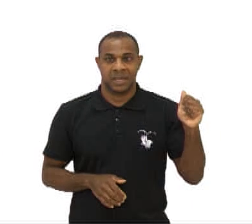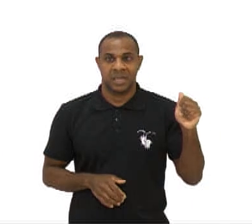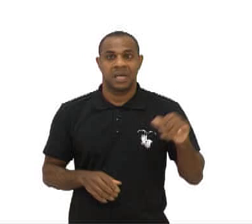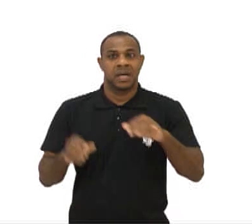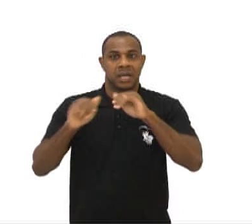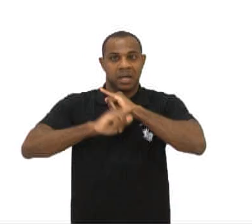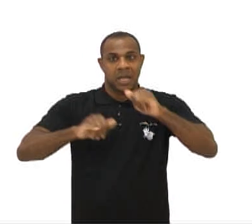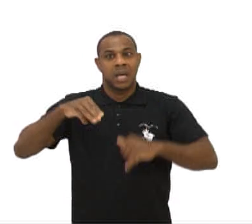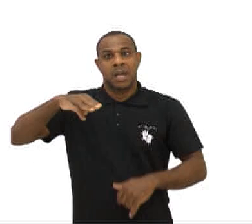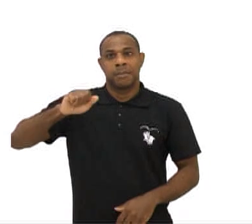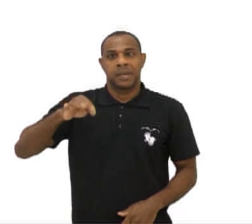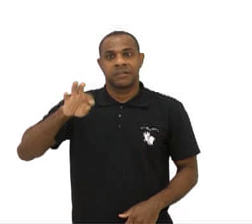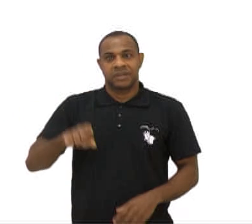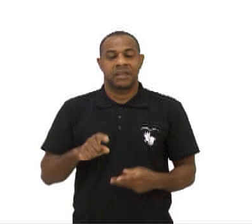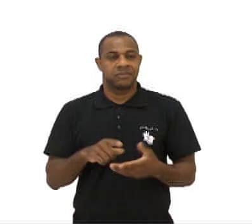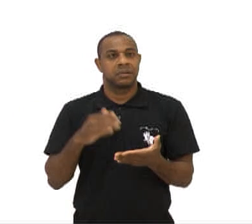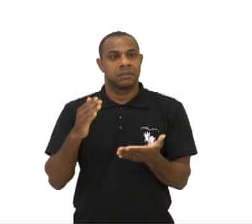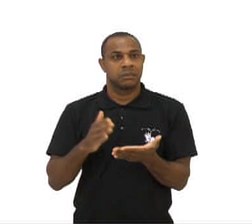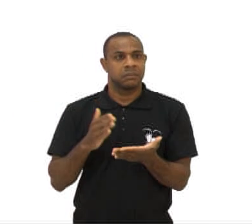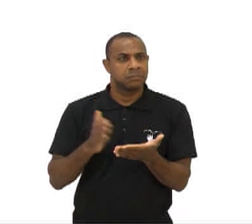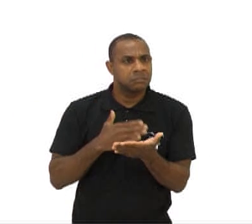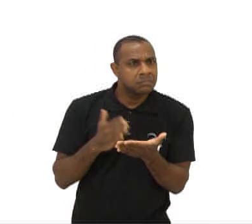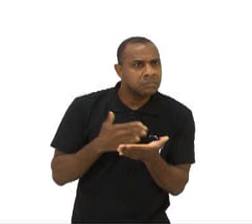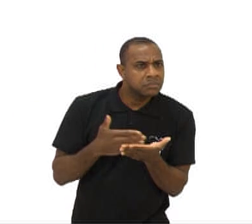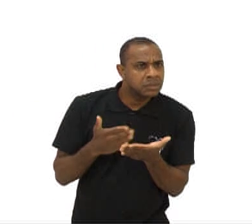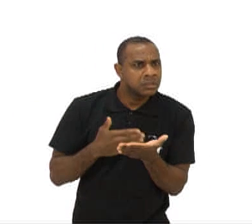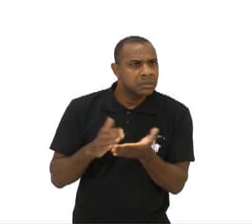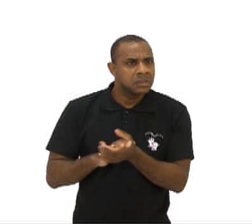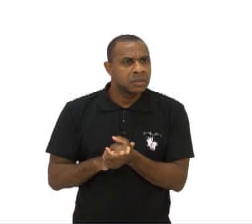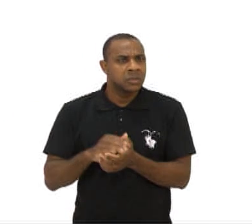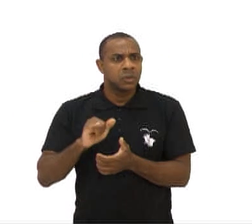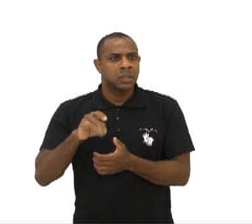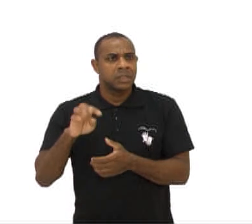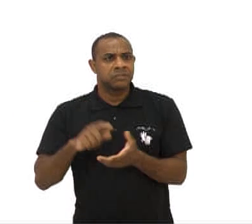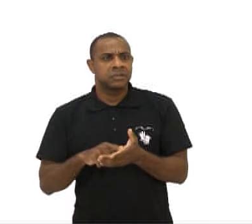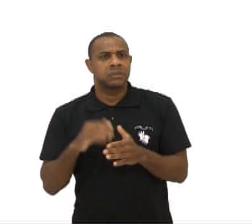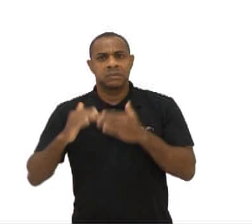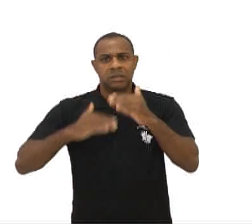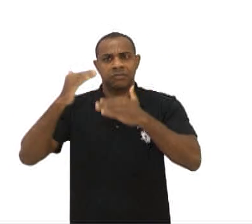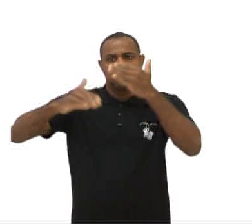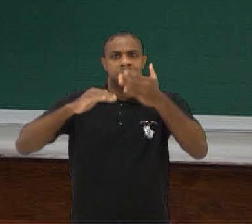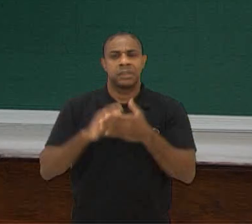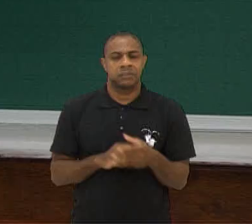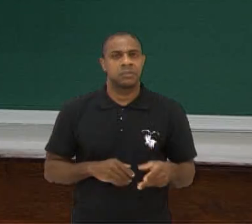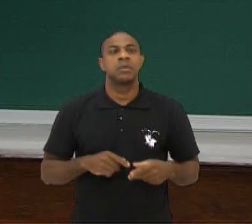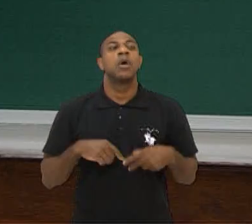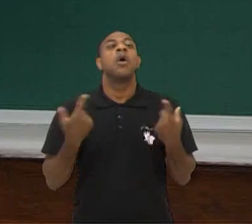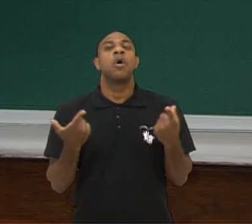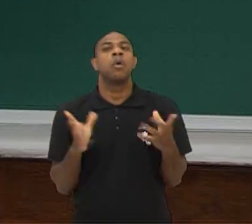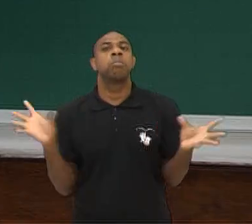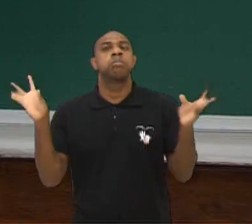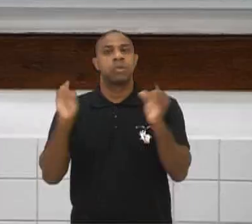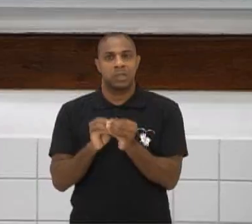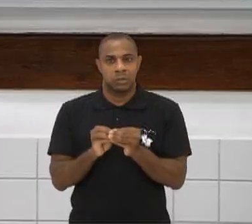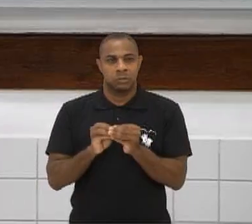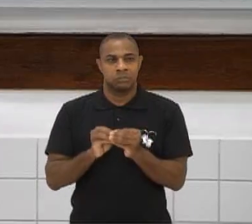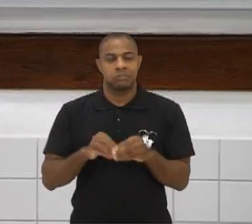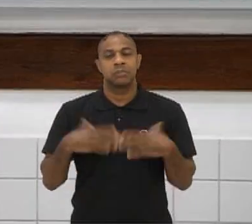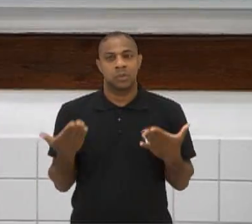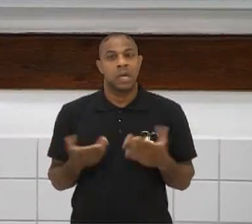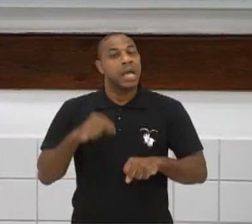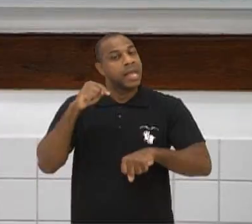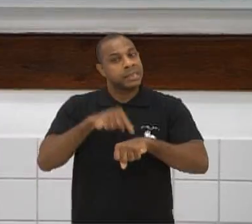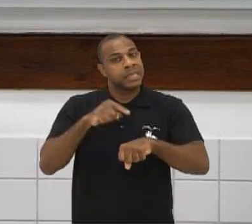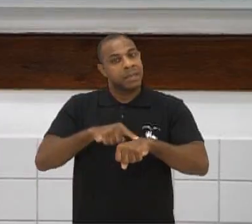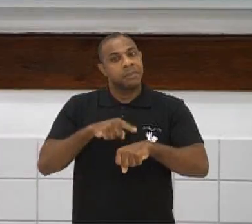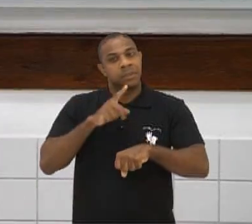manchete, B, o lead, C, o desenvolvimento ou D, o desfecho. Um tempo para vocês assinalarem